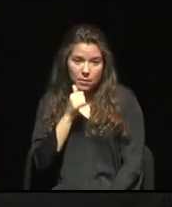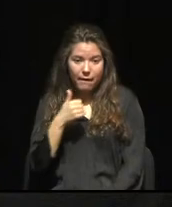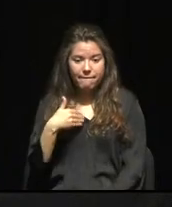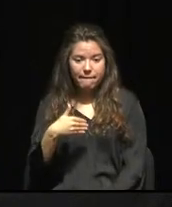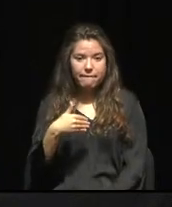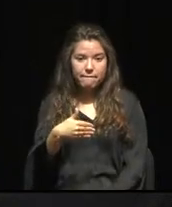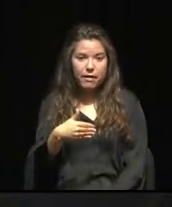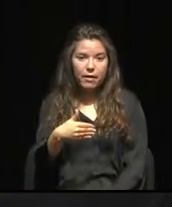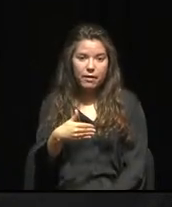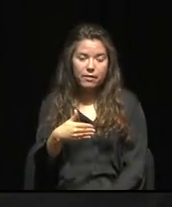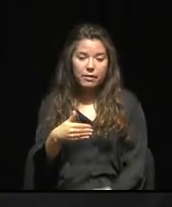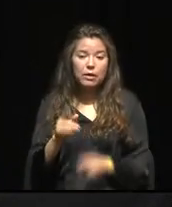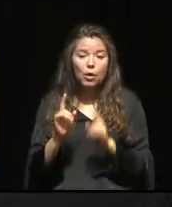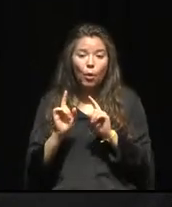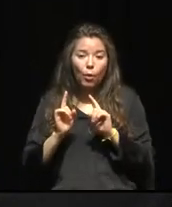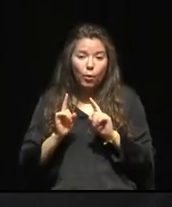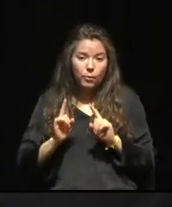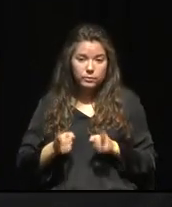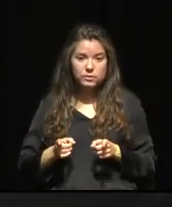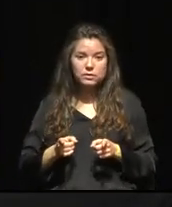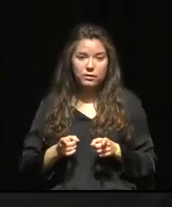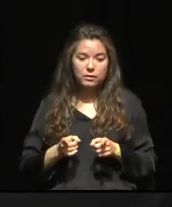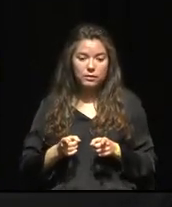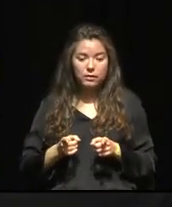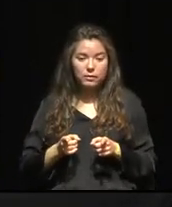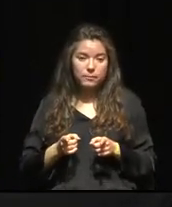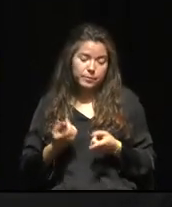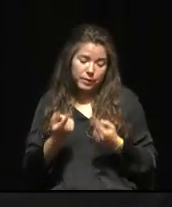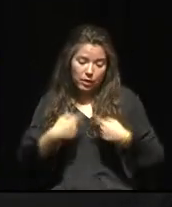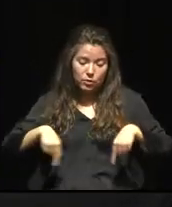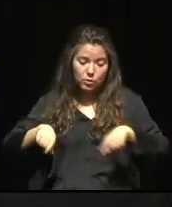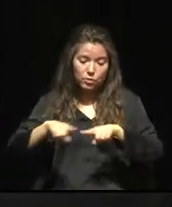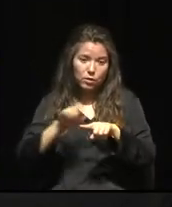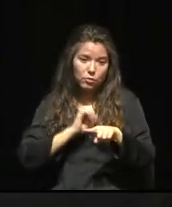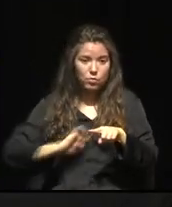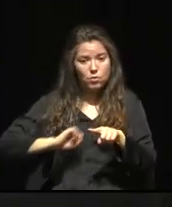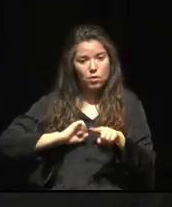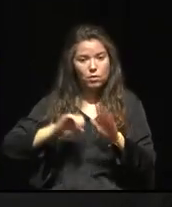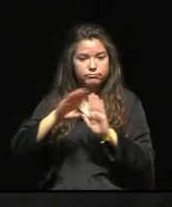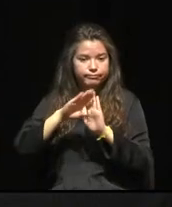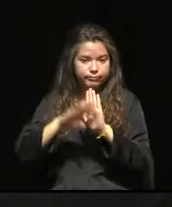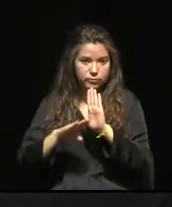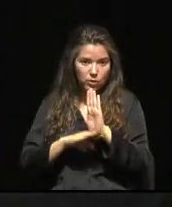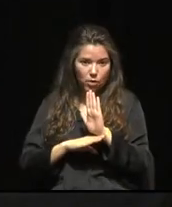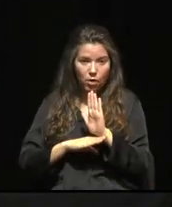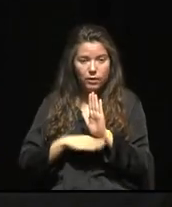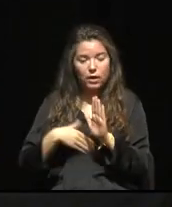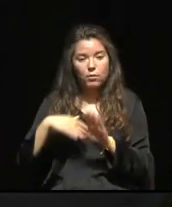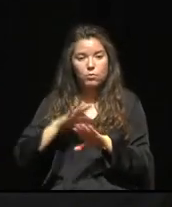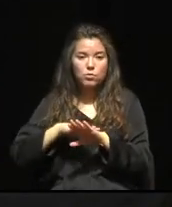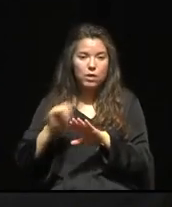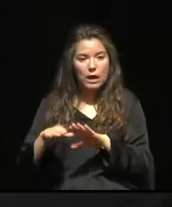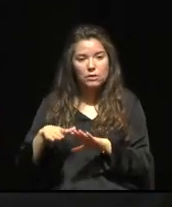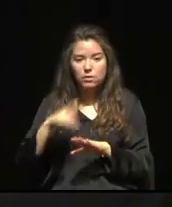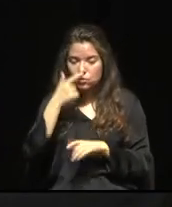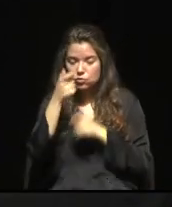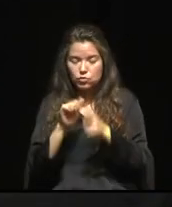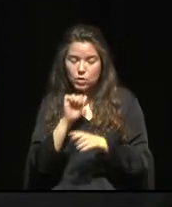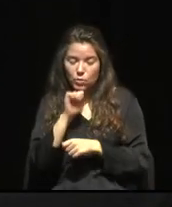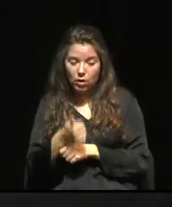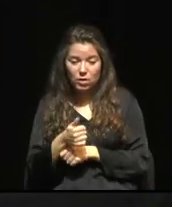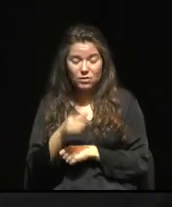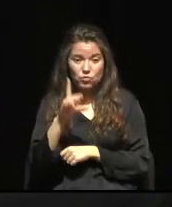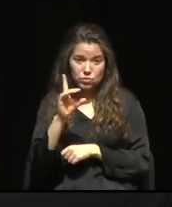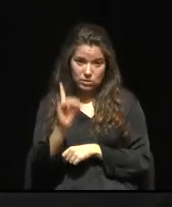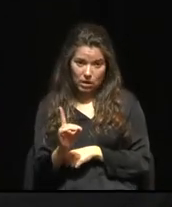então dar início à nossa reunião a período da Ordem do dia com os votos de pesar temos